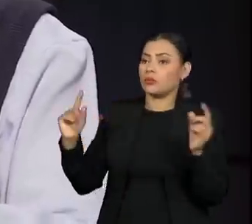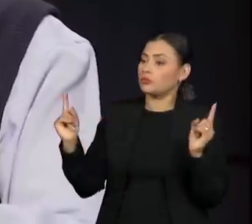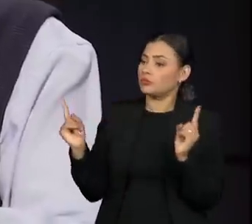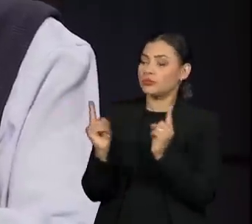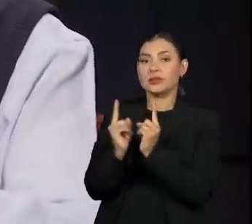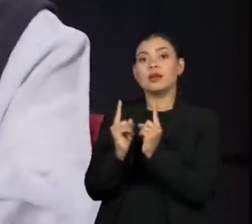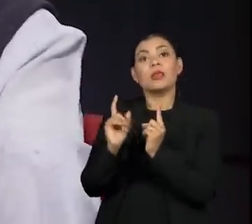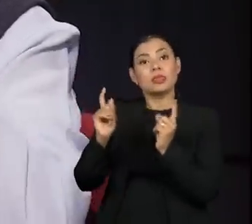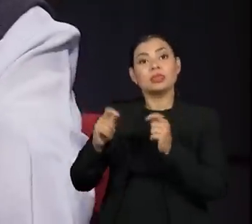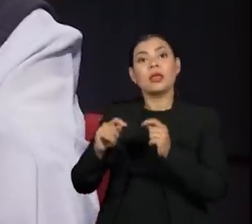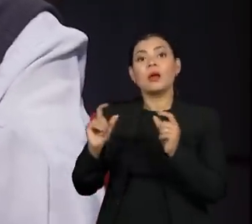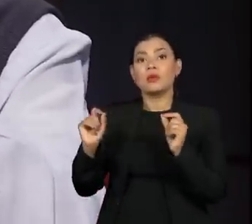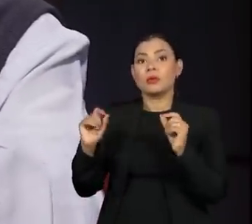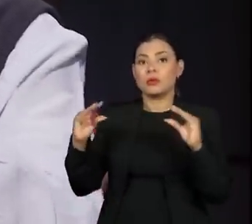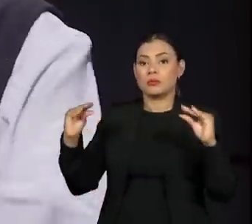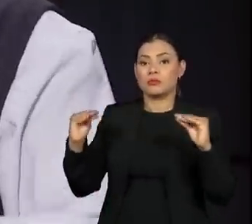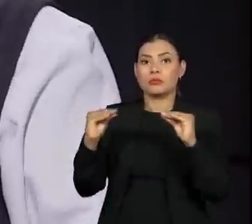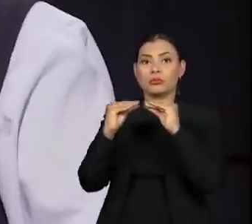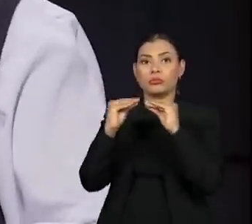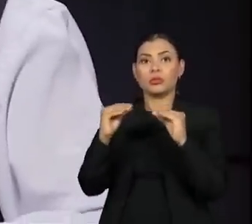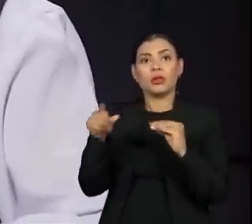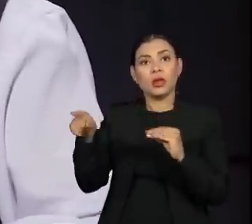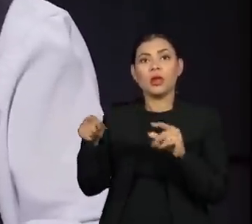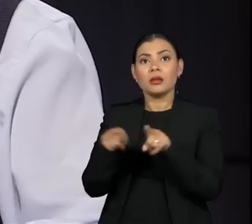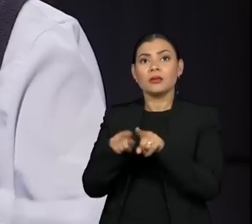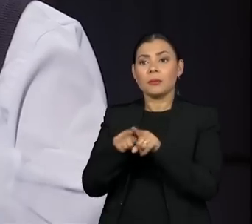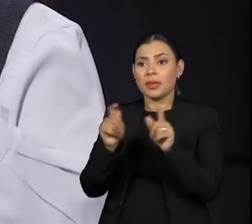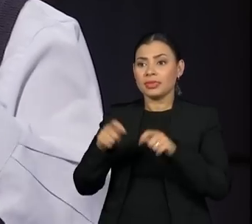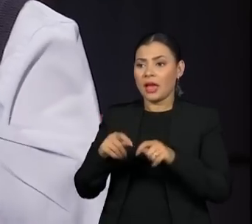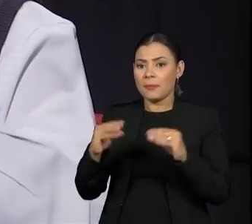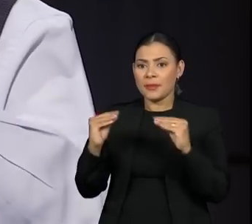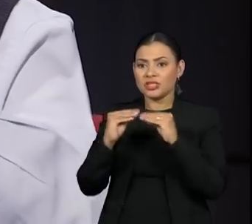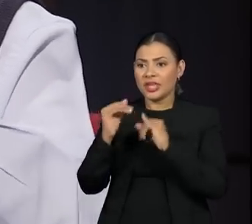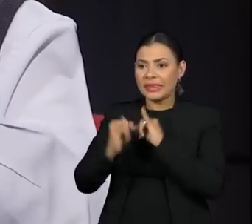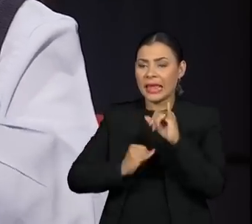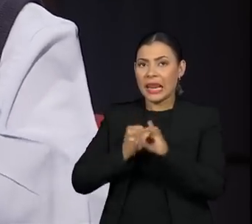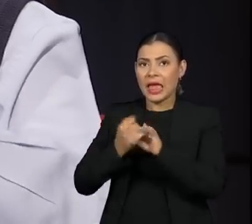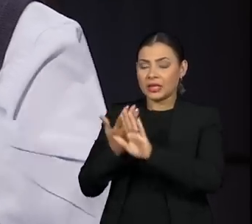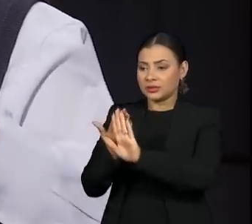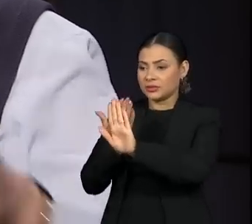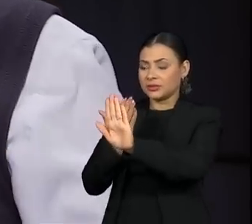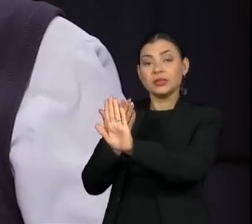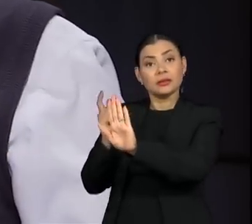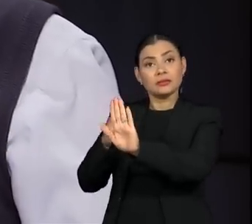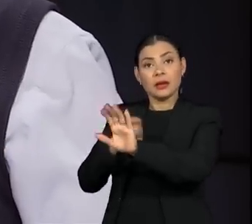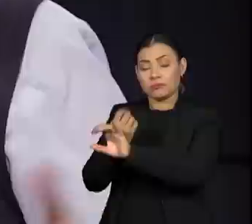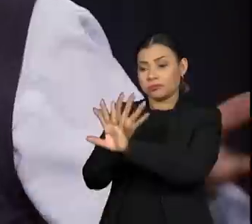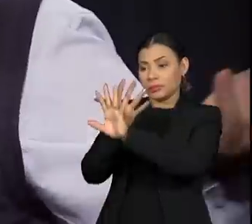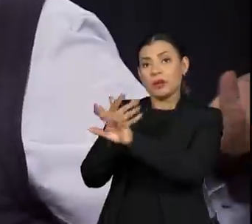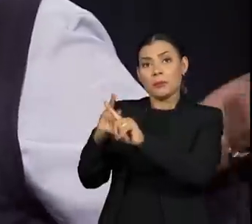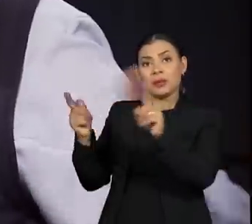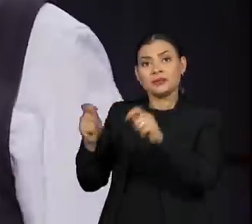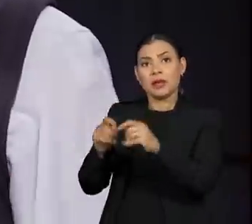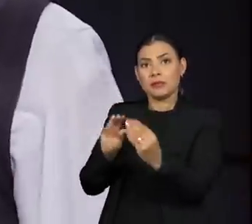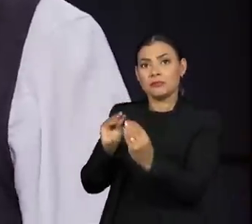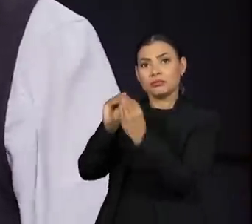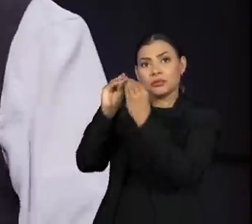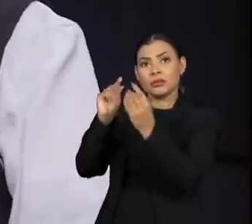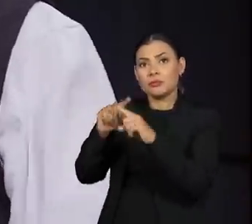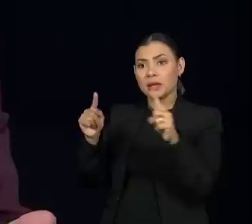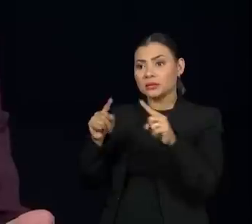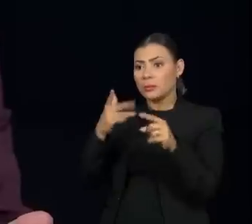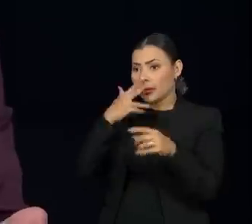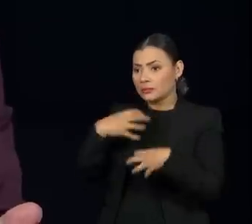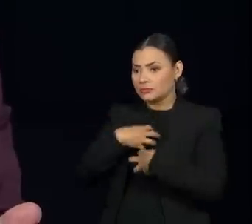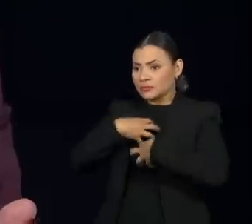pela internet tem um aparelho que você encosta na boca e beija e ela encosta do outro lado e a reação dos dois é simultânea quer dizer onde nós vamos parar